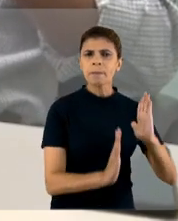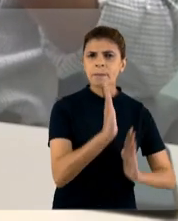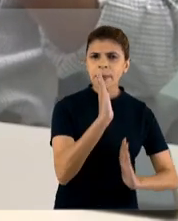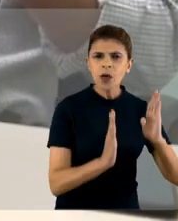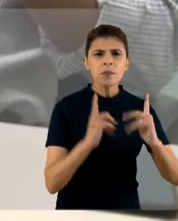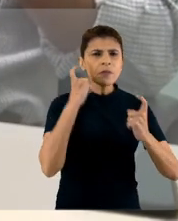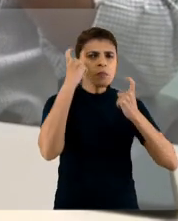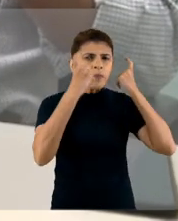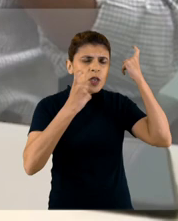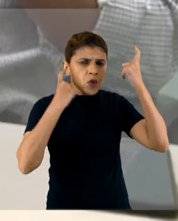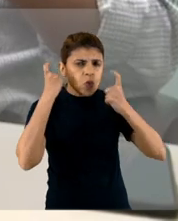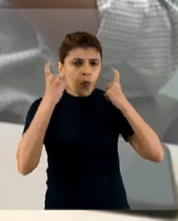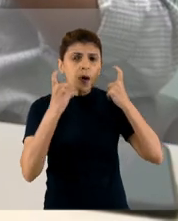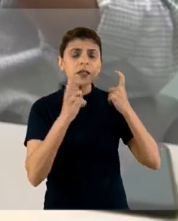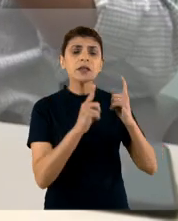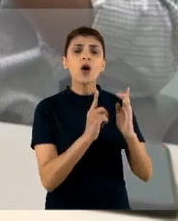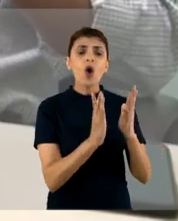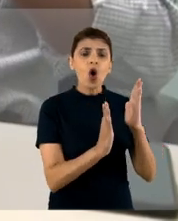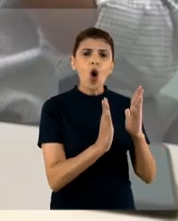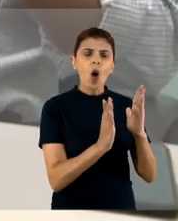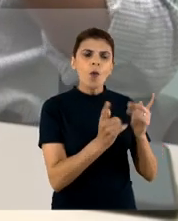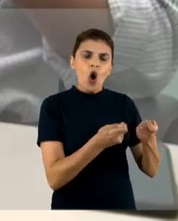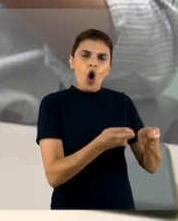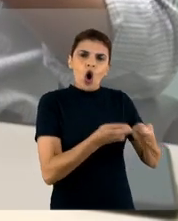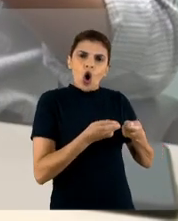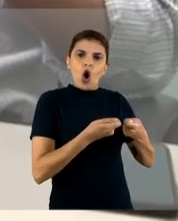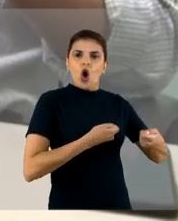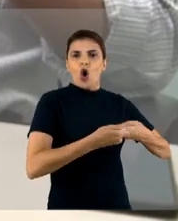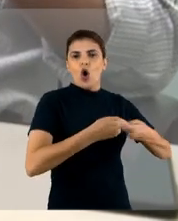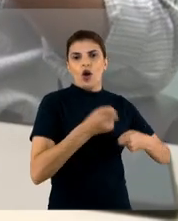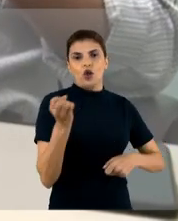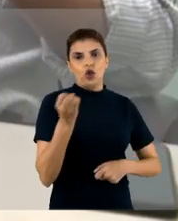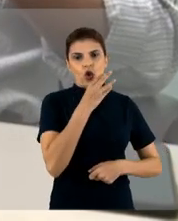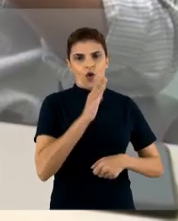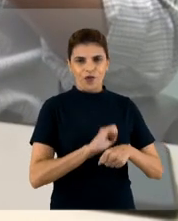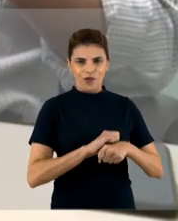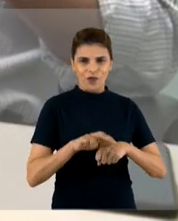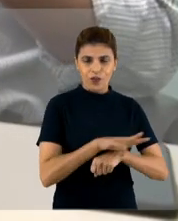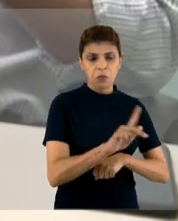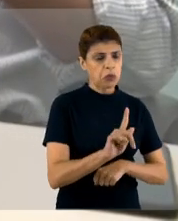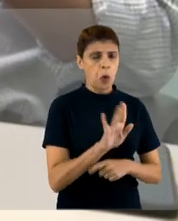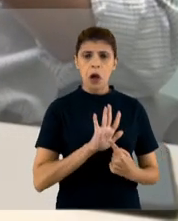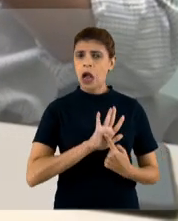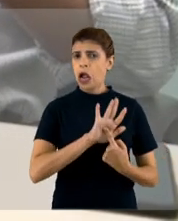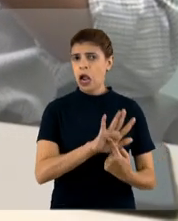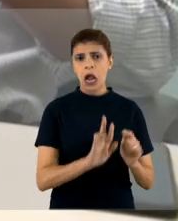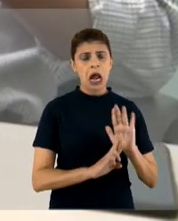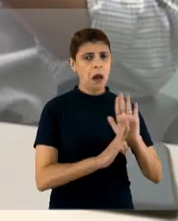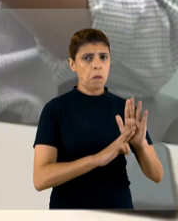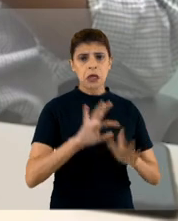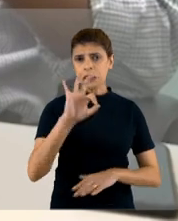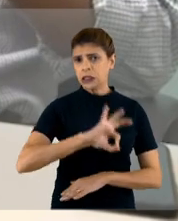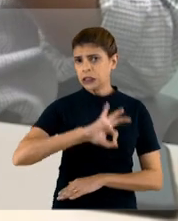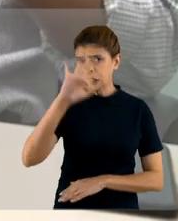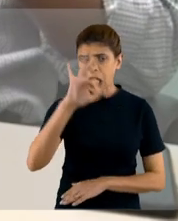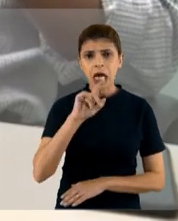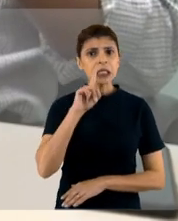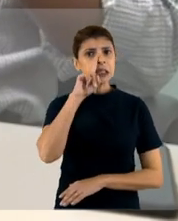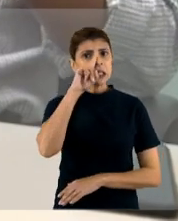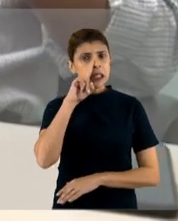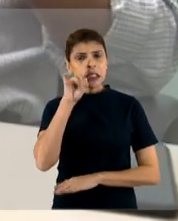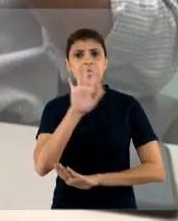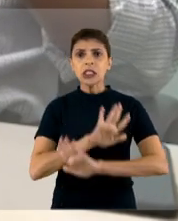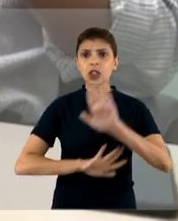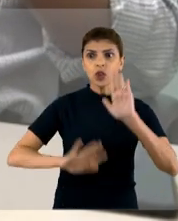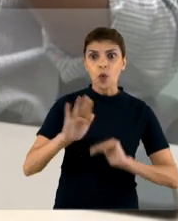período de uma preocupação em relação à contenção eh desse novo patógeno embora ele não represente eh é uma taxa né um